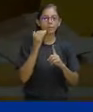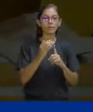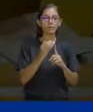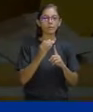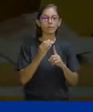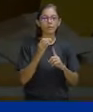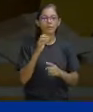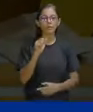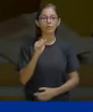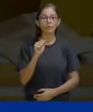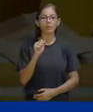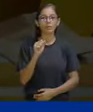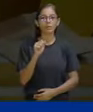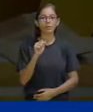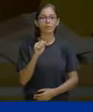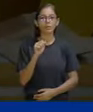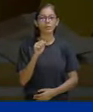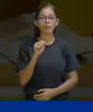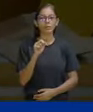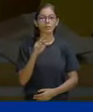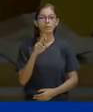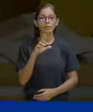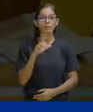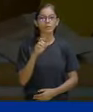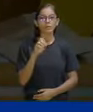Rivaldo Valente e